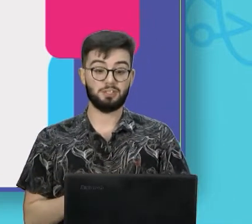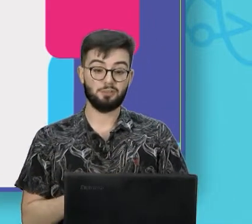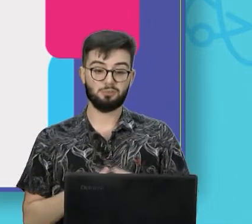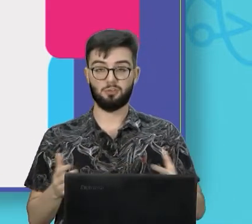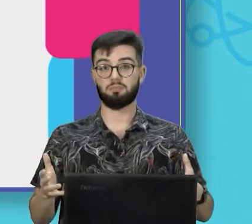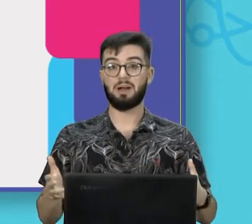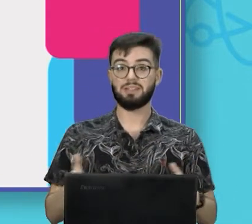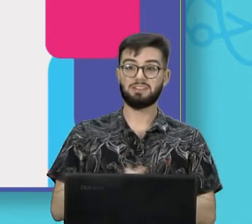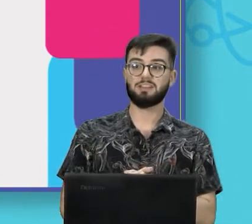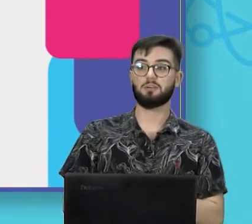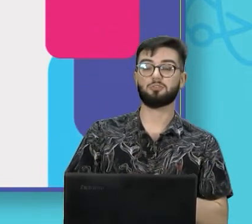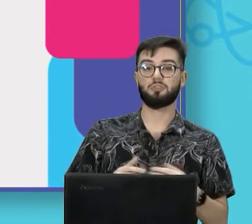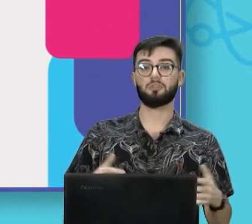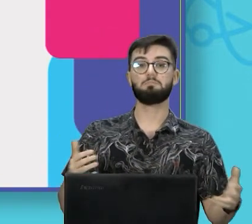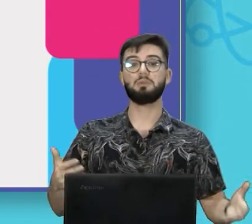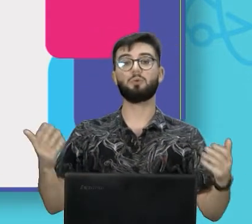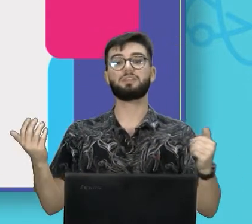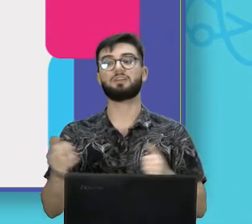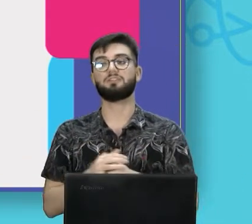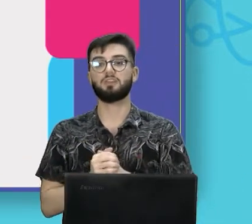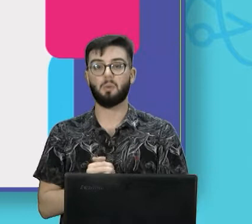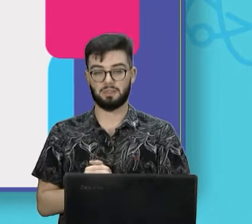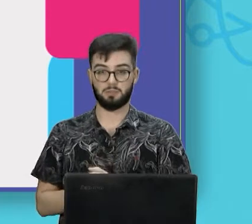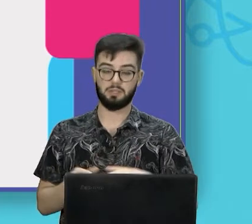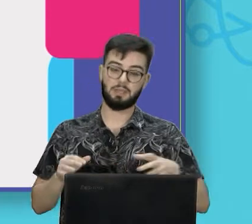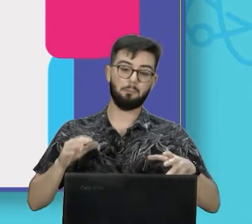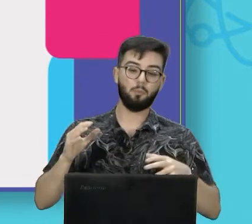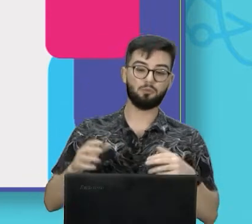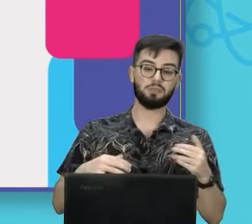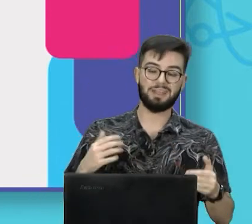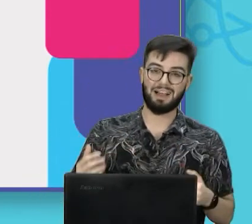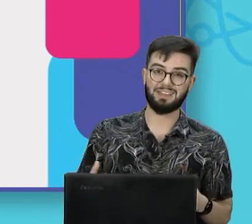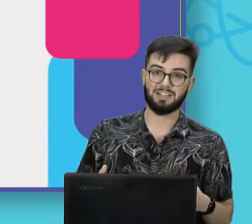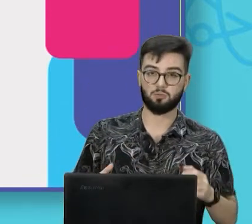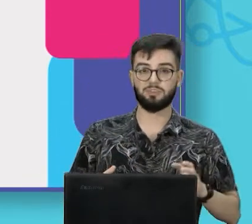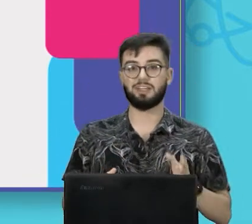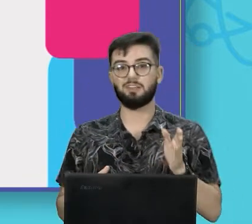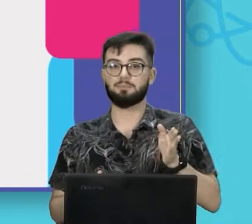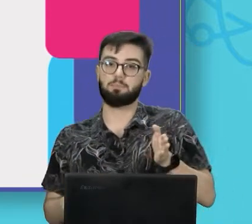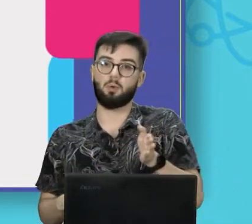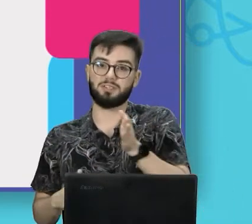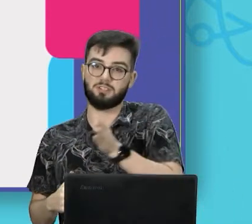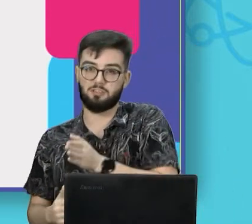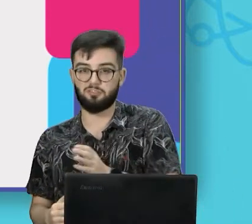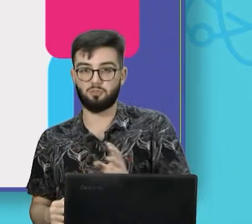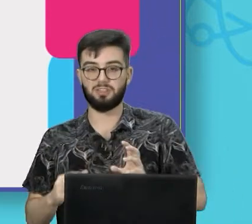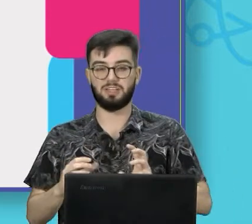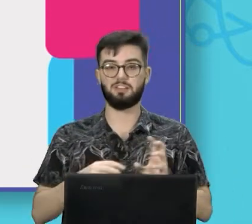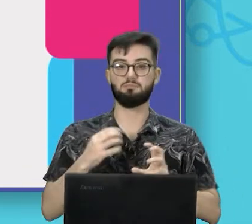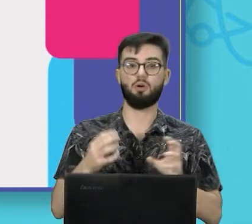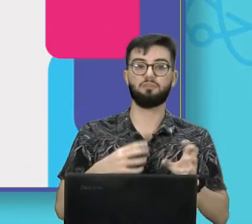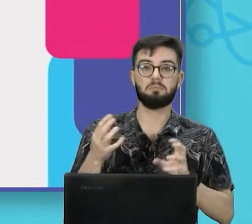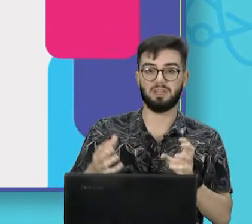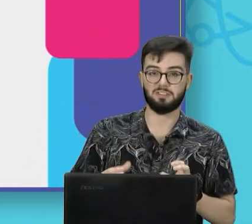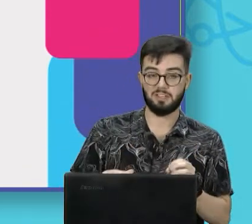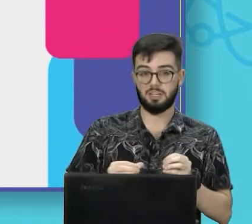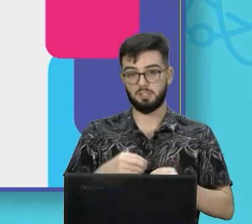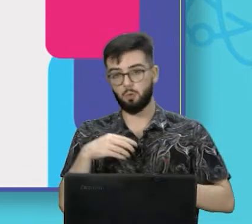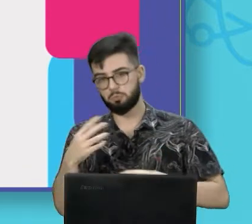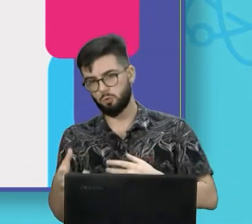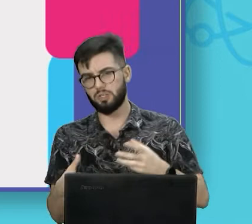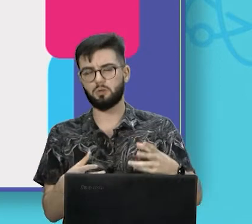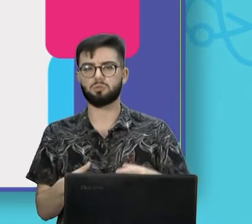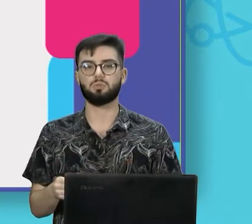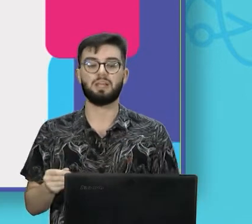primeira constituição então nosso país é a Constituição de 1824 tá muito ligada a todos aqueles processos e todos aqueles movimentos